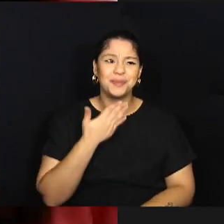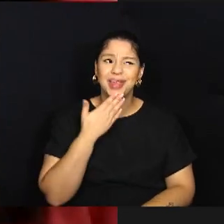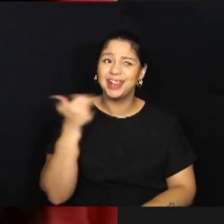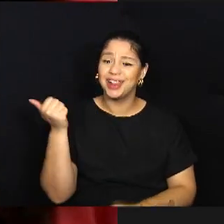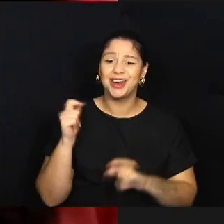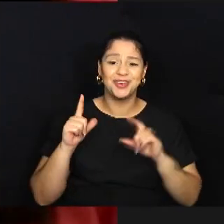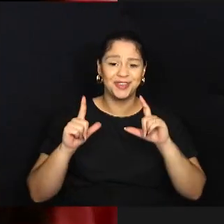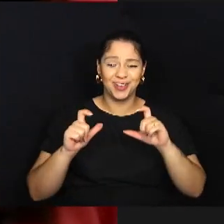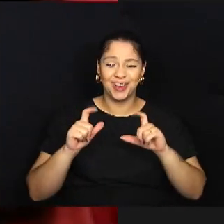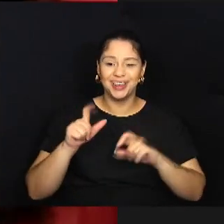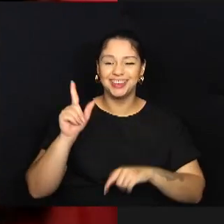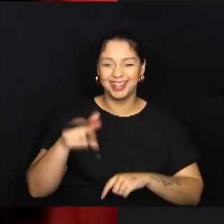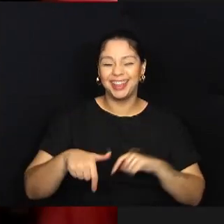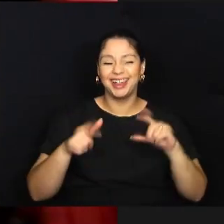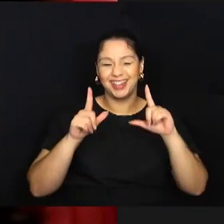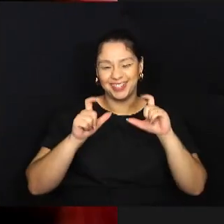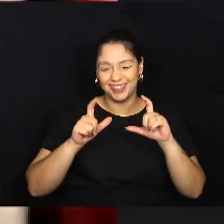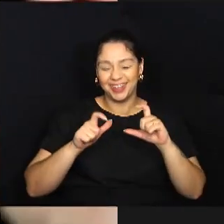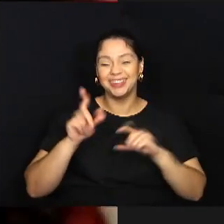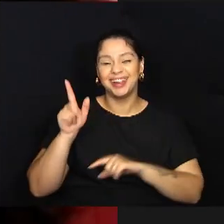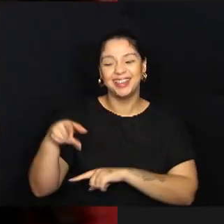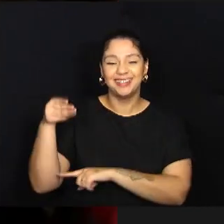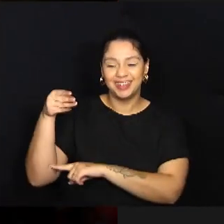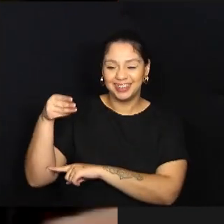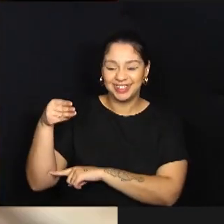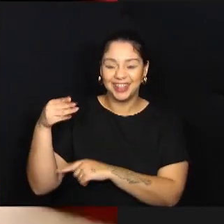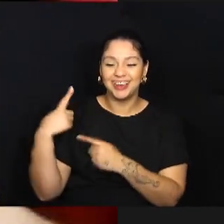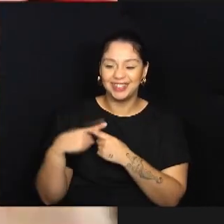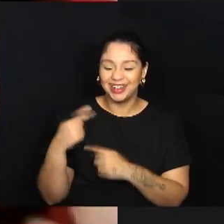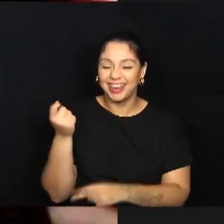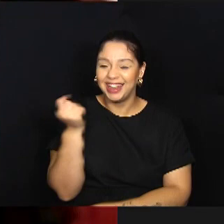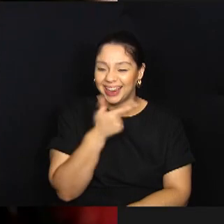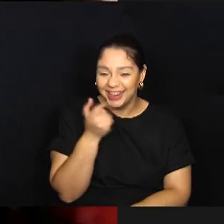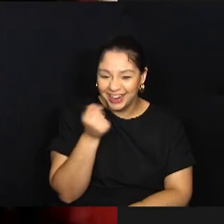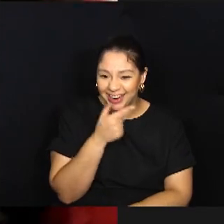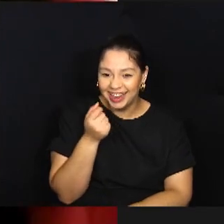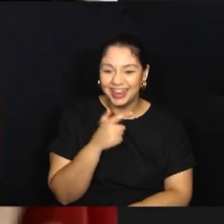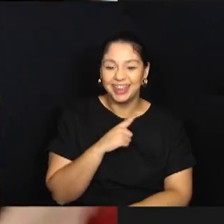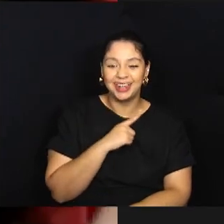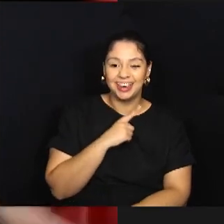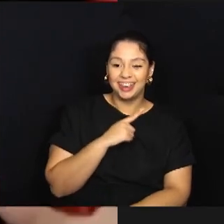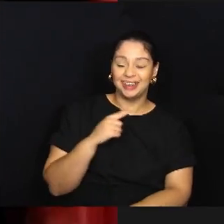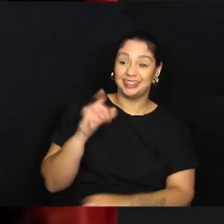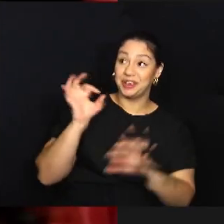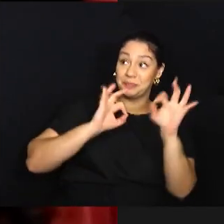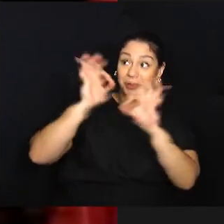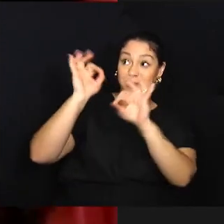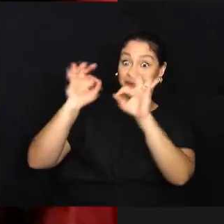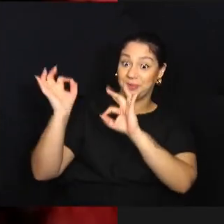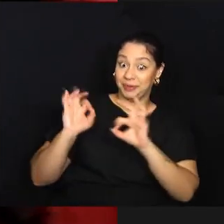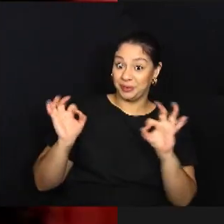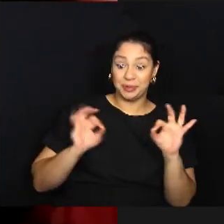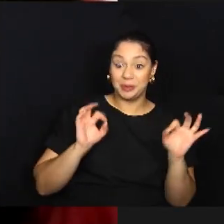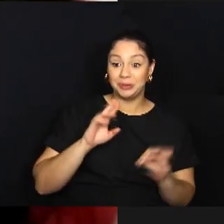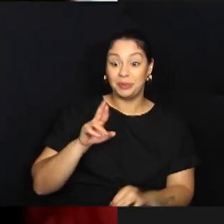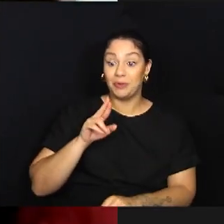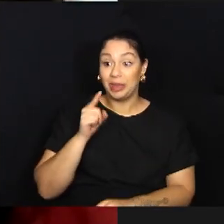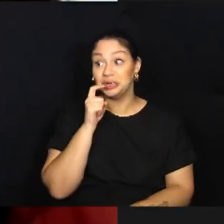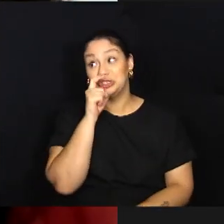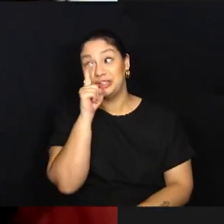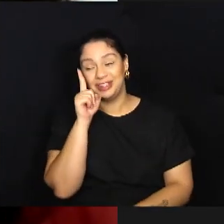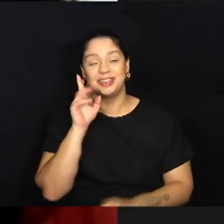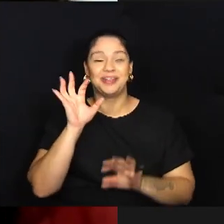agora foram do motel, porque ele era engraçado, tinha uma decoração engraçadíssima. Não era um motel chique, bonitão, mas era